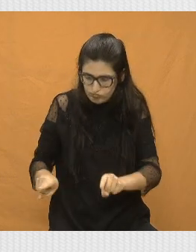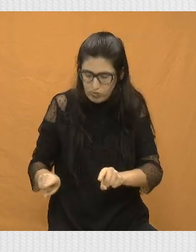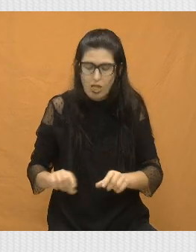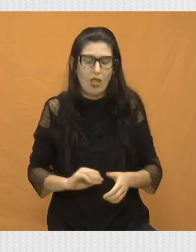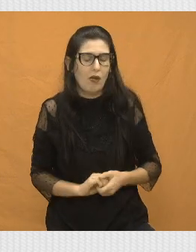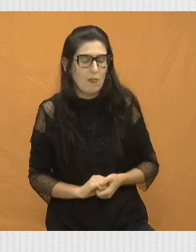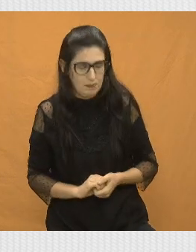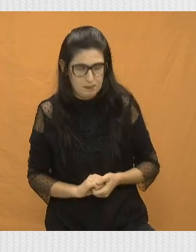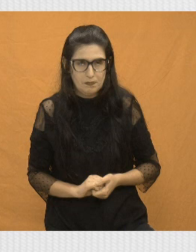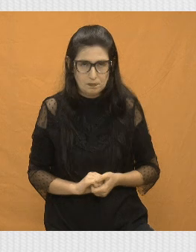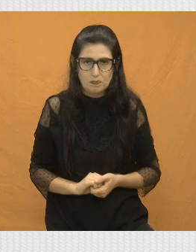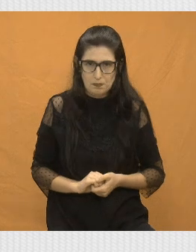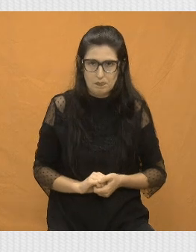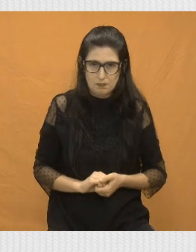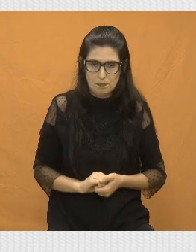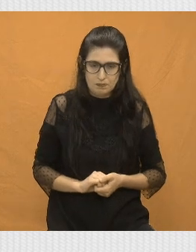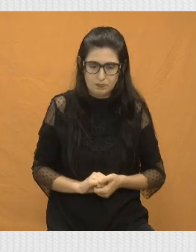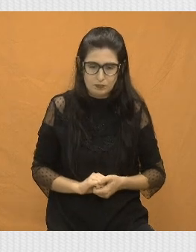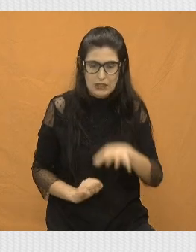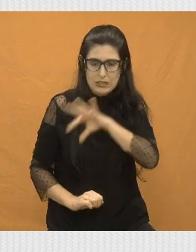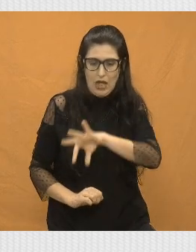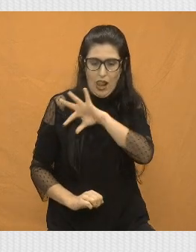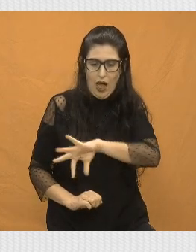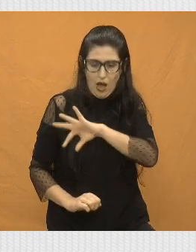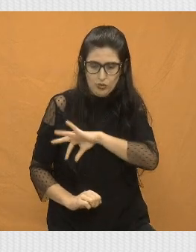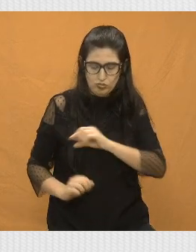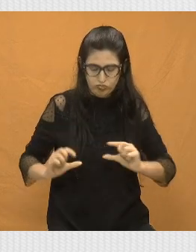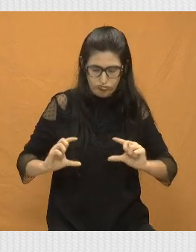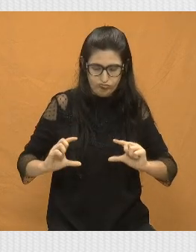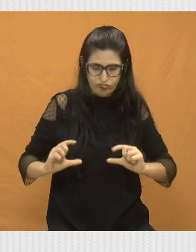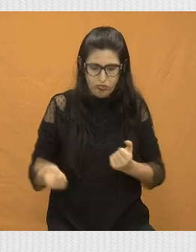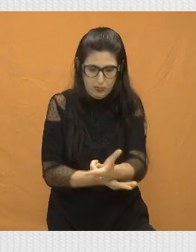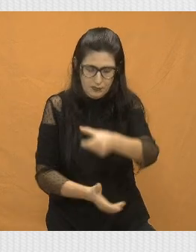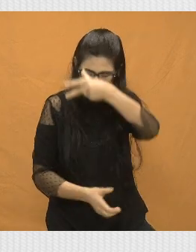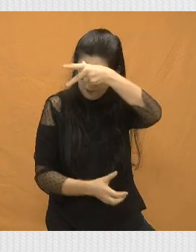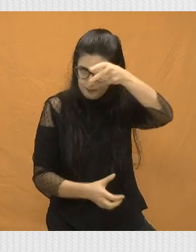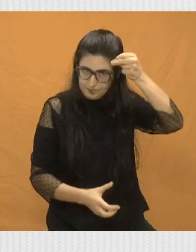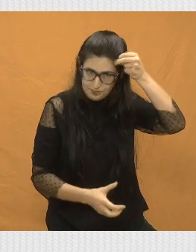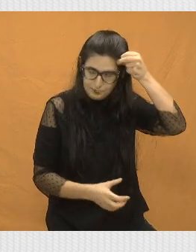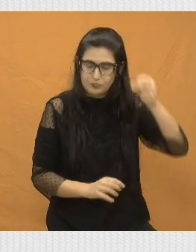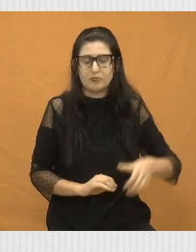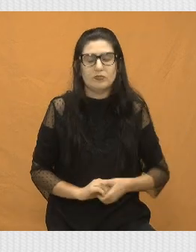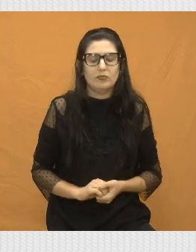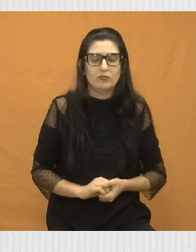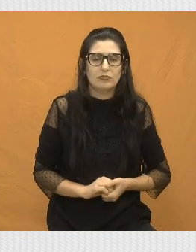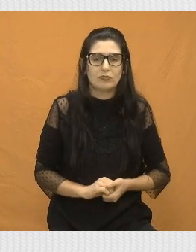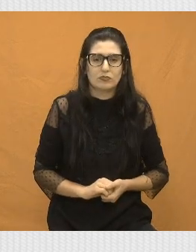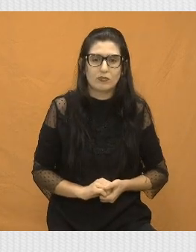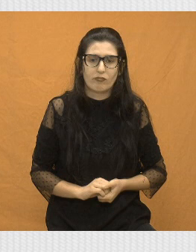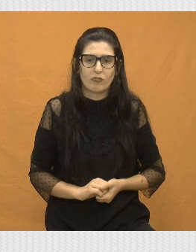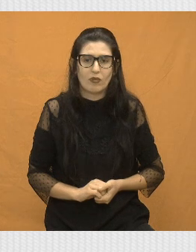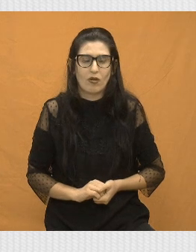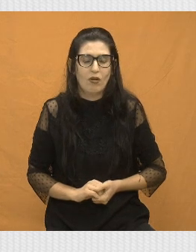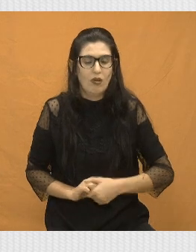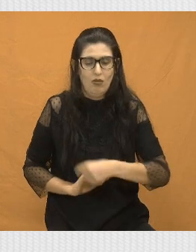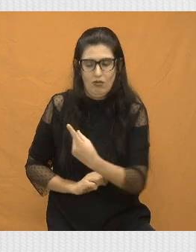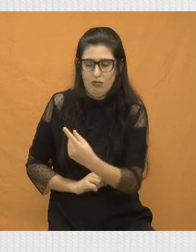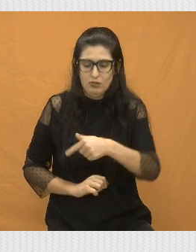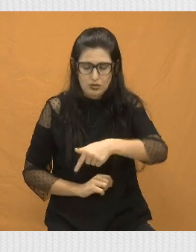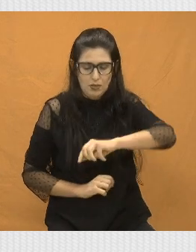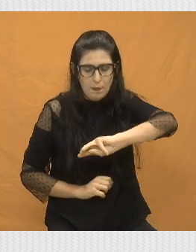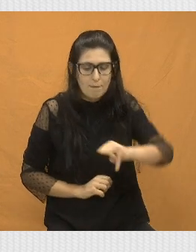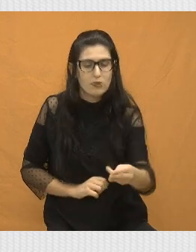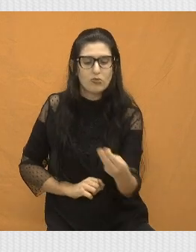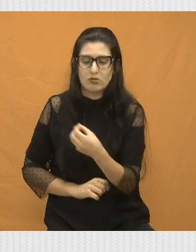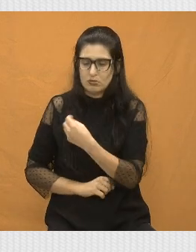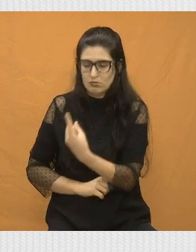de receitas. Okay? Receita patrimonial. Temos uma meta orçada em